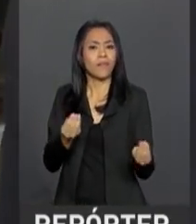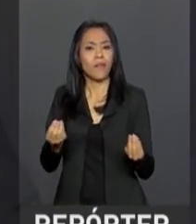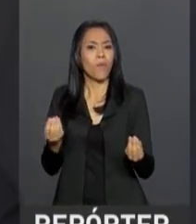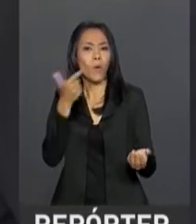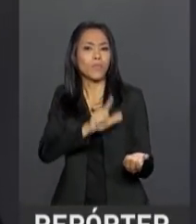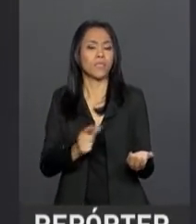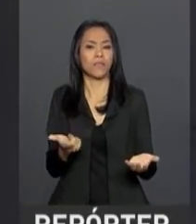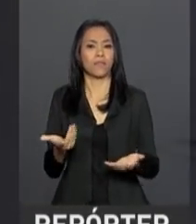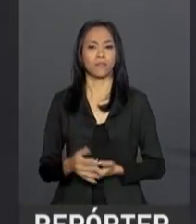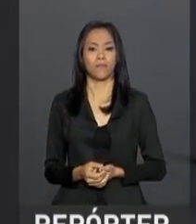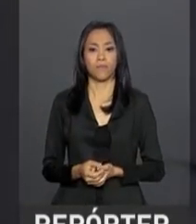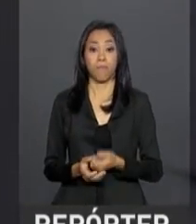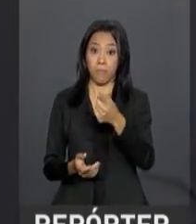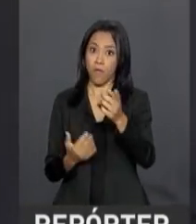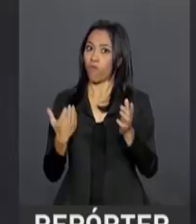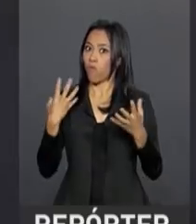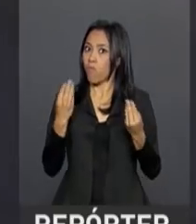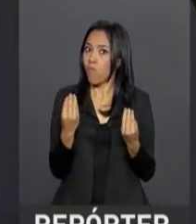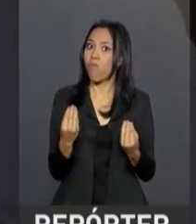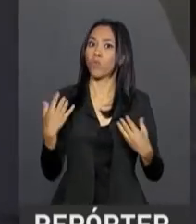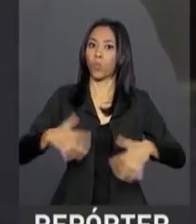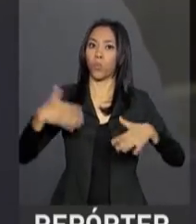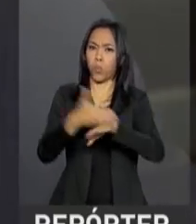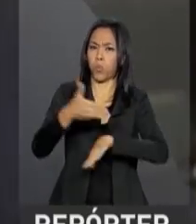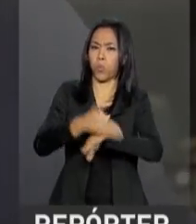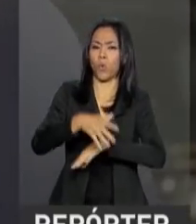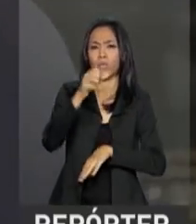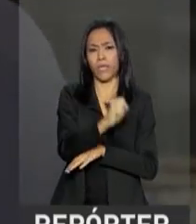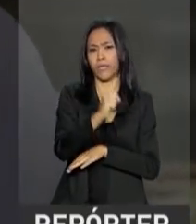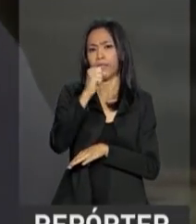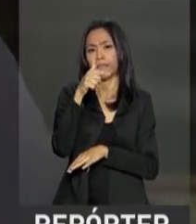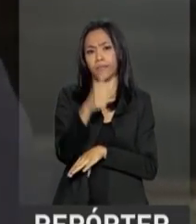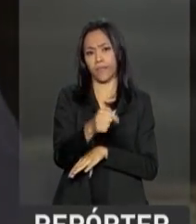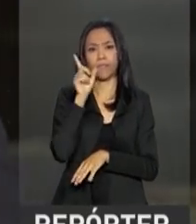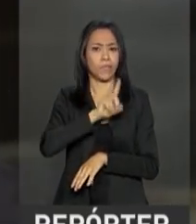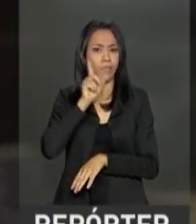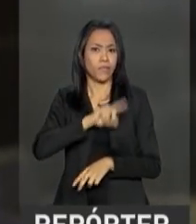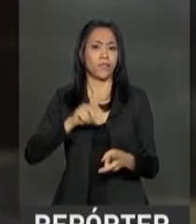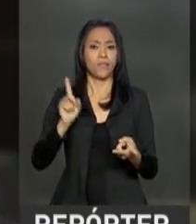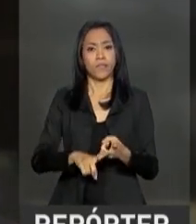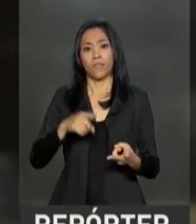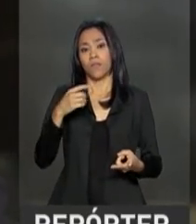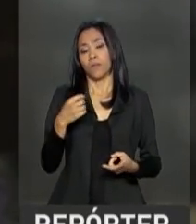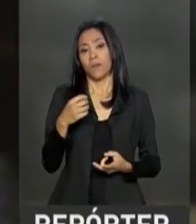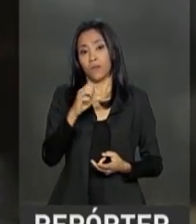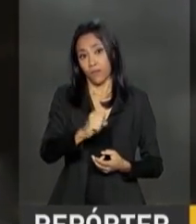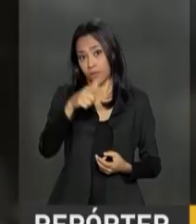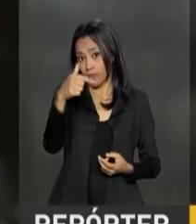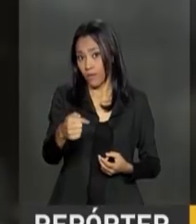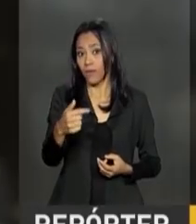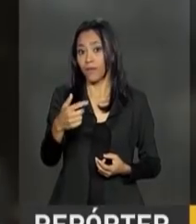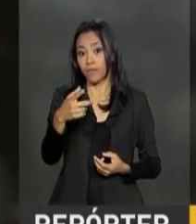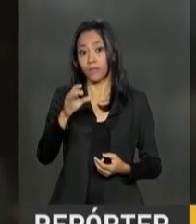ao brasil o crescimento e altos 87% caso os americanos para 80% no caso o canadense